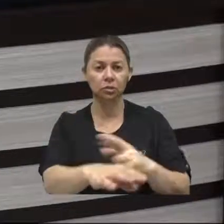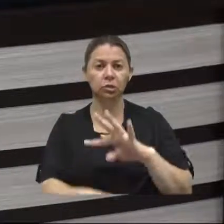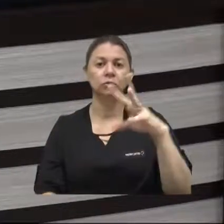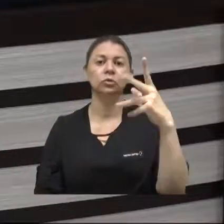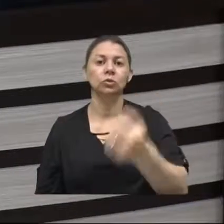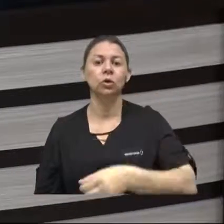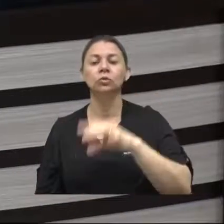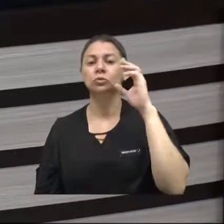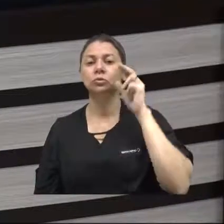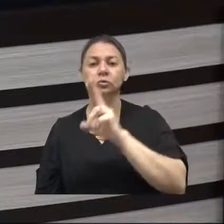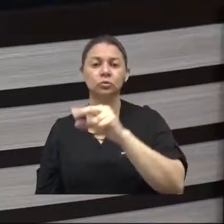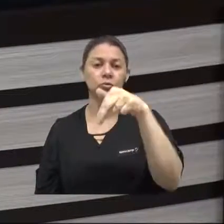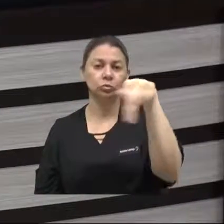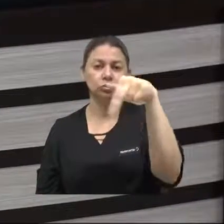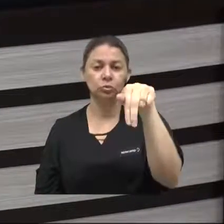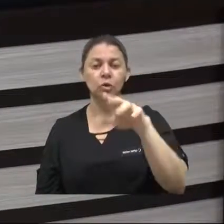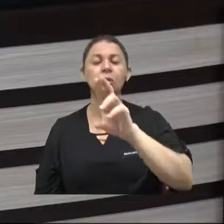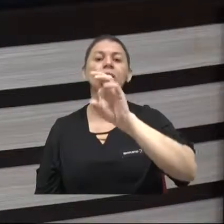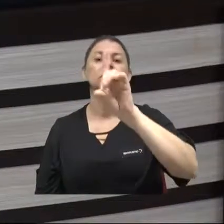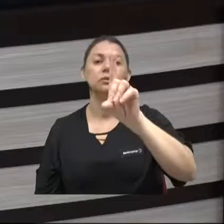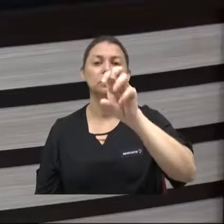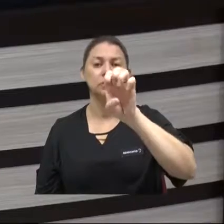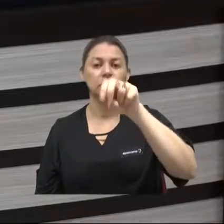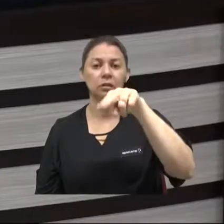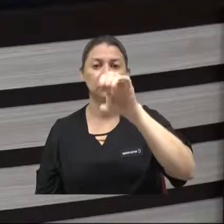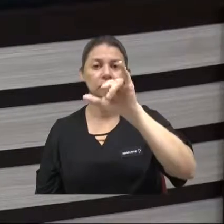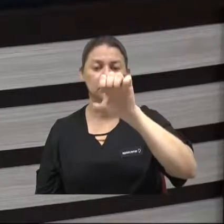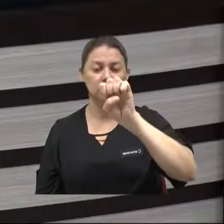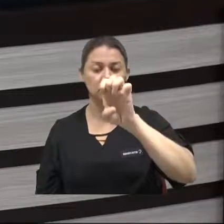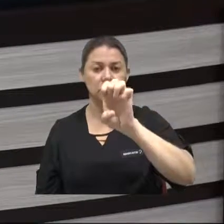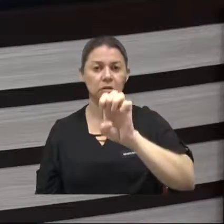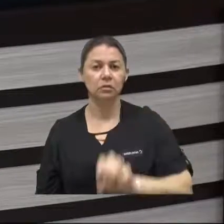Aparecida Rodrigues, chefe da divisão do Legislativo.